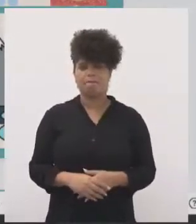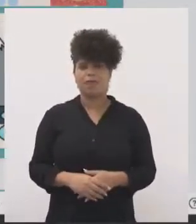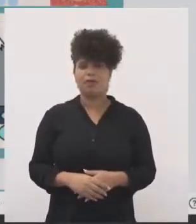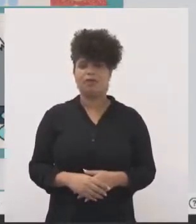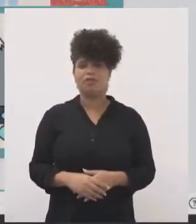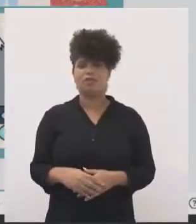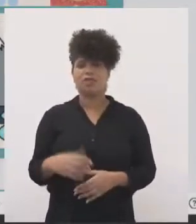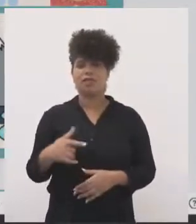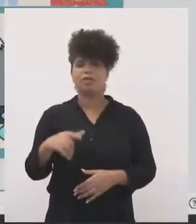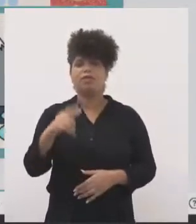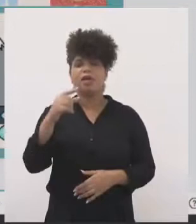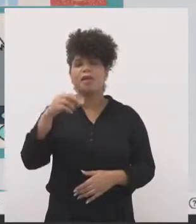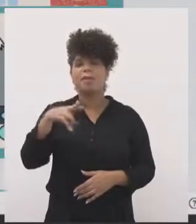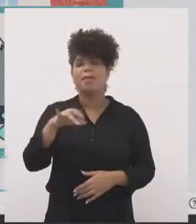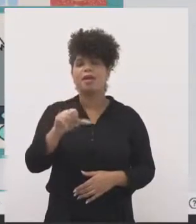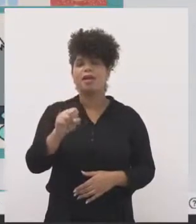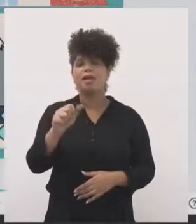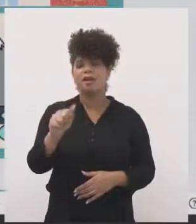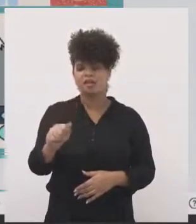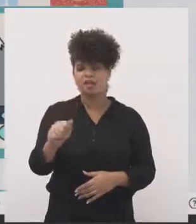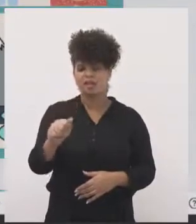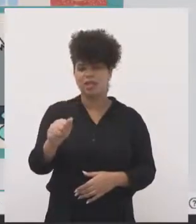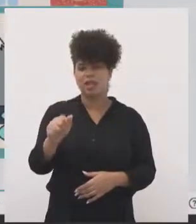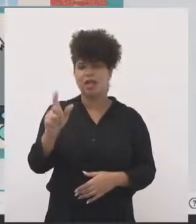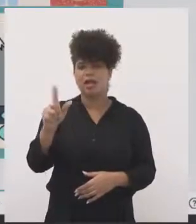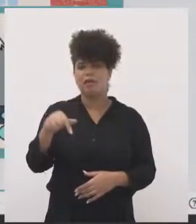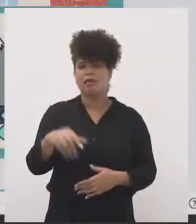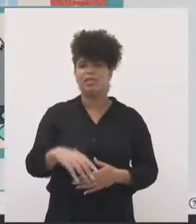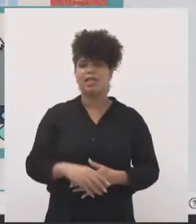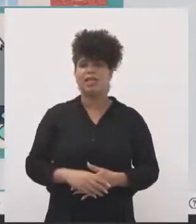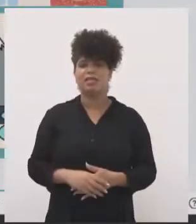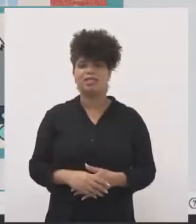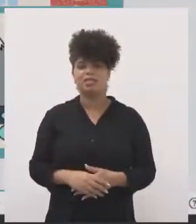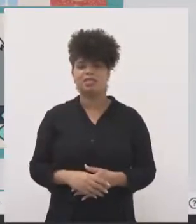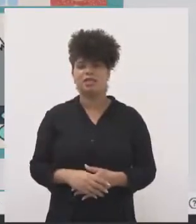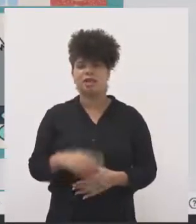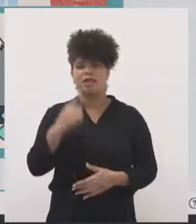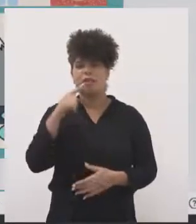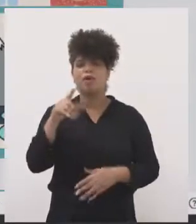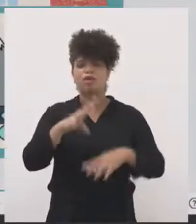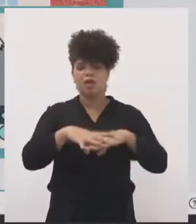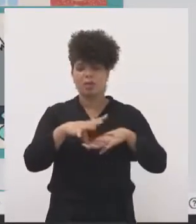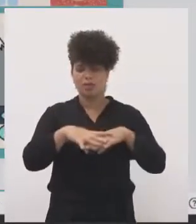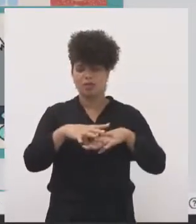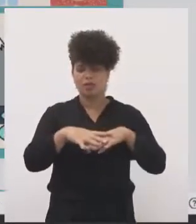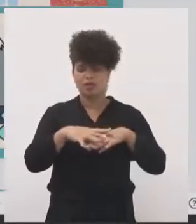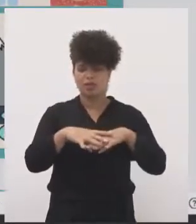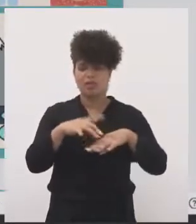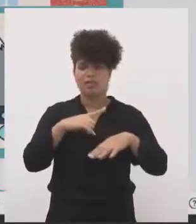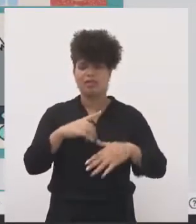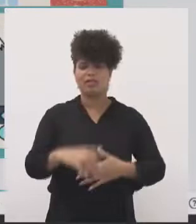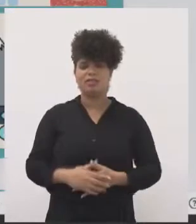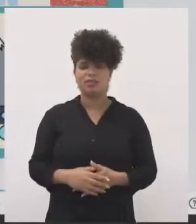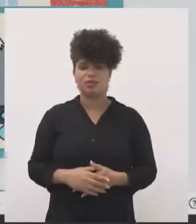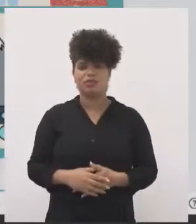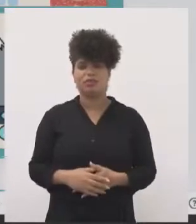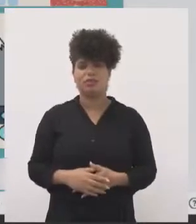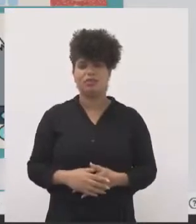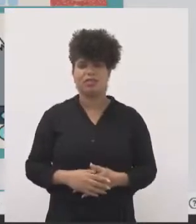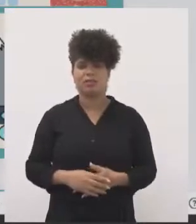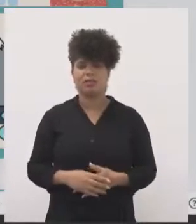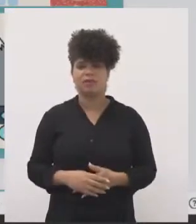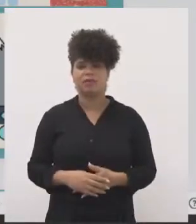Marisa perguntou assim, lá quando você começou a mostrar a questão da matemática, para criar atividades, tem como colocar